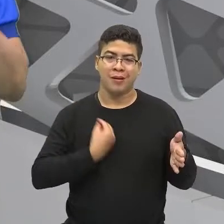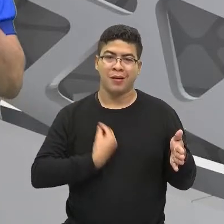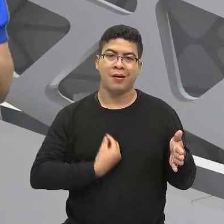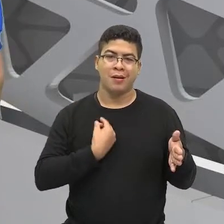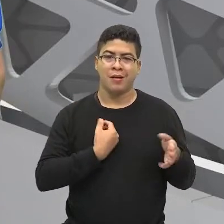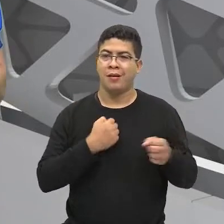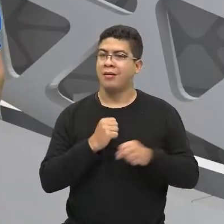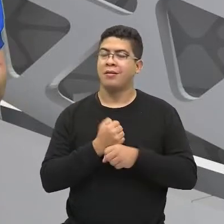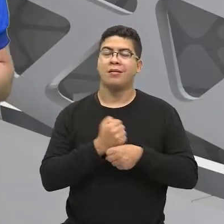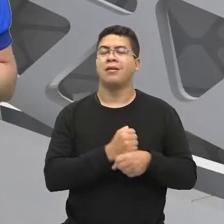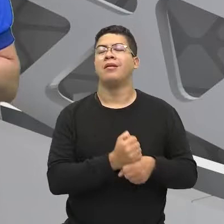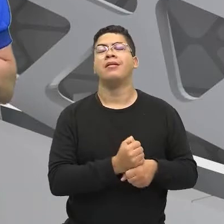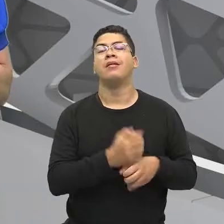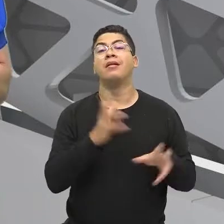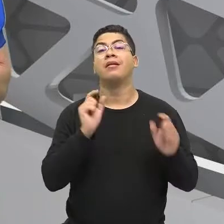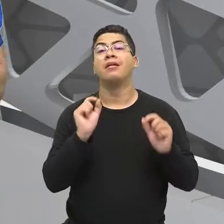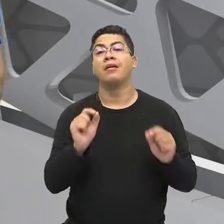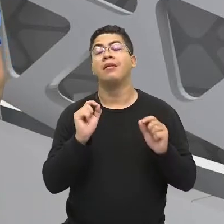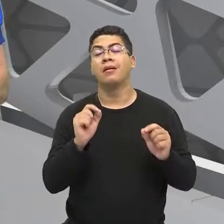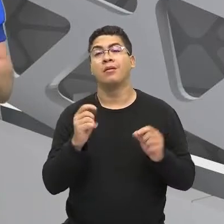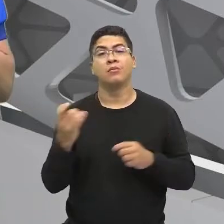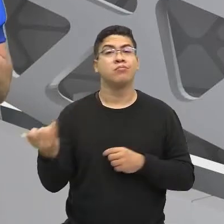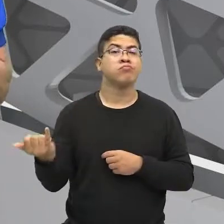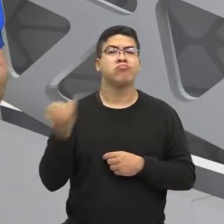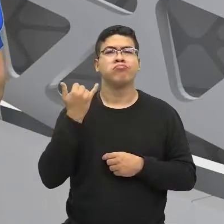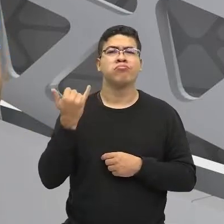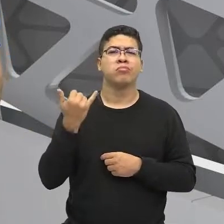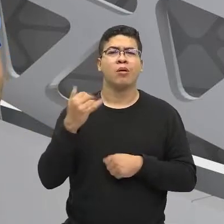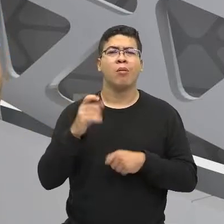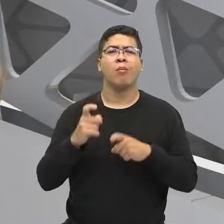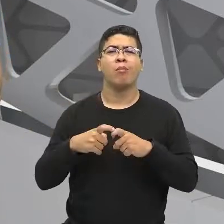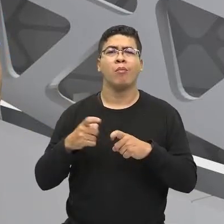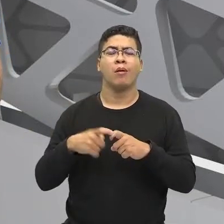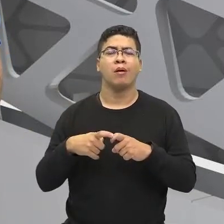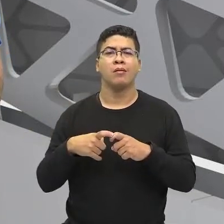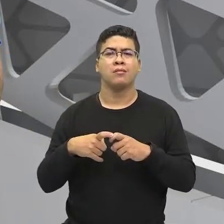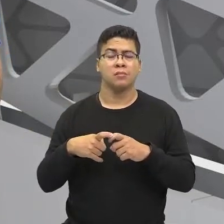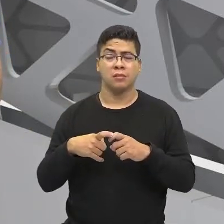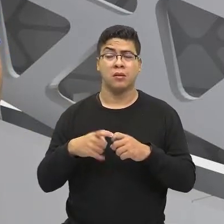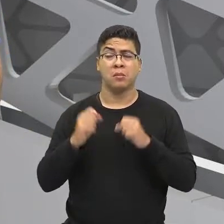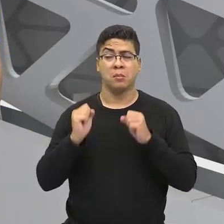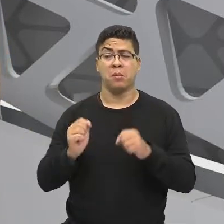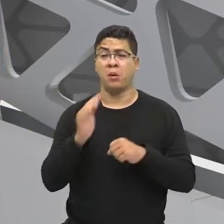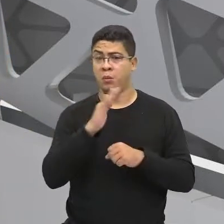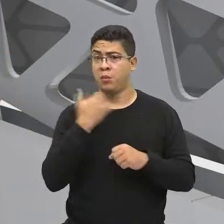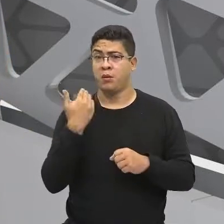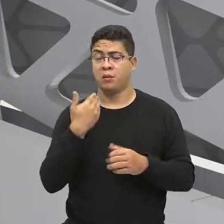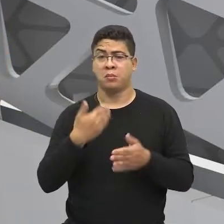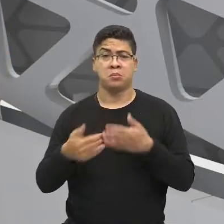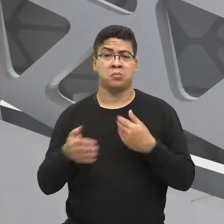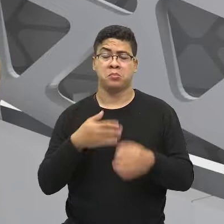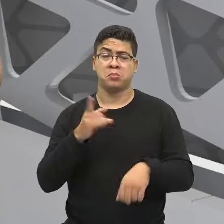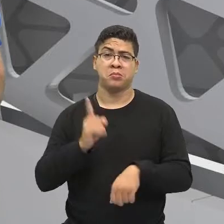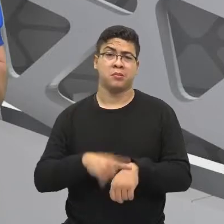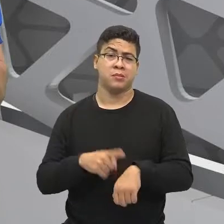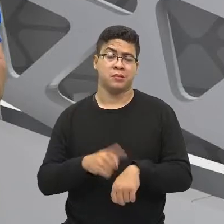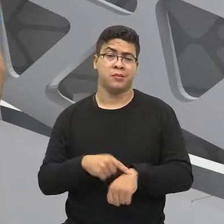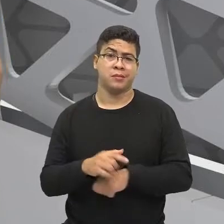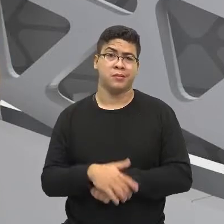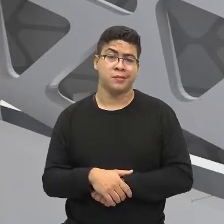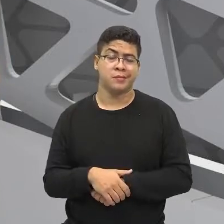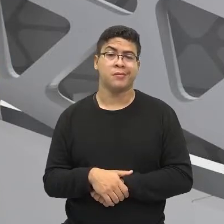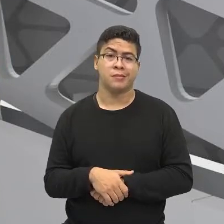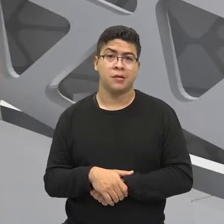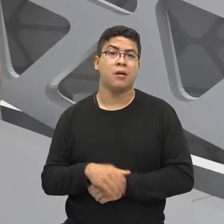que fica bem com um médico falando que você pode morrer a qualquer momento, né? Então, ele fez no